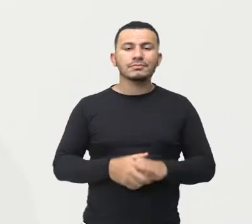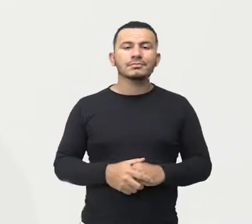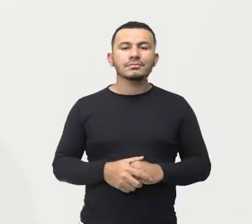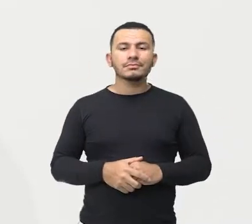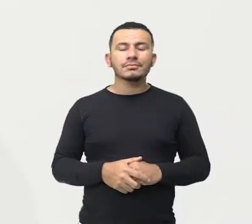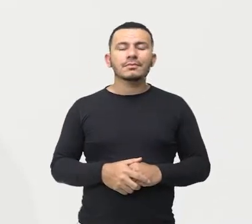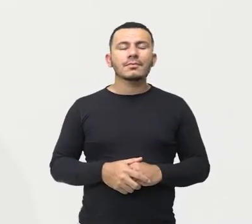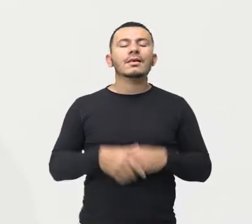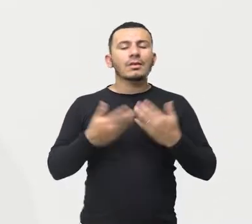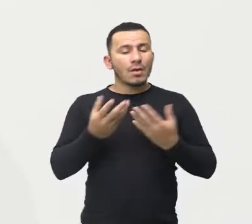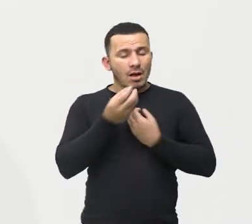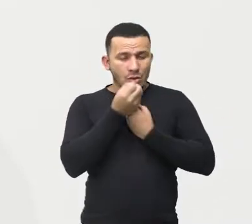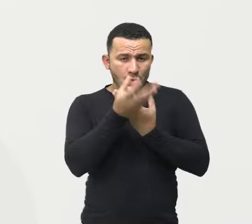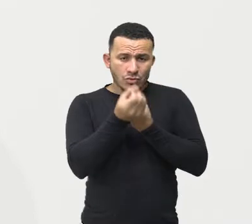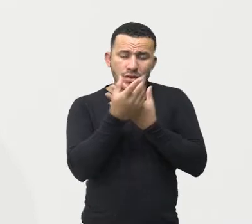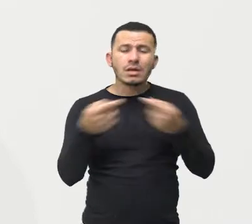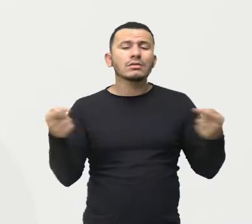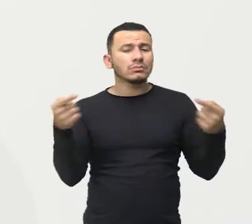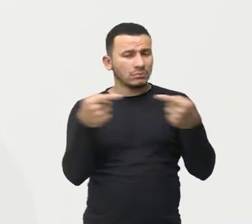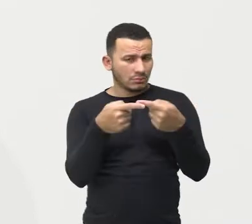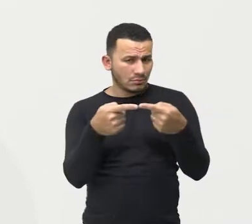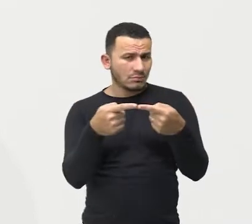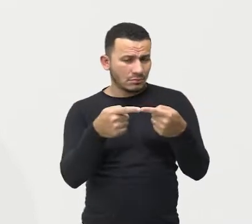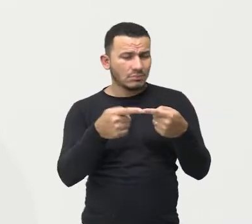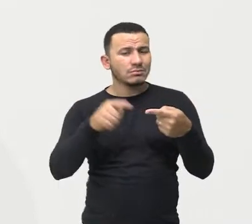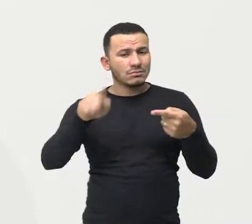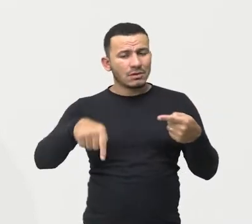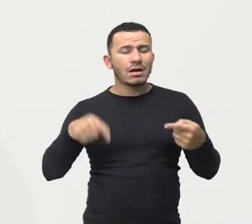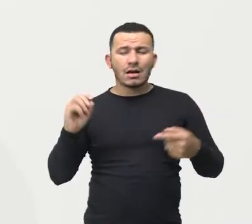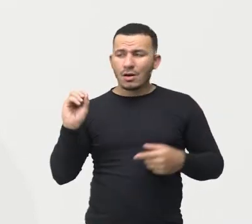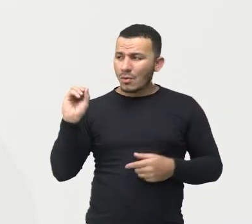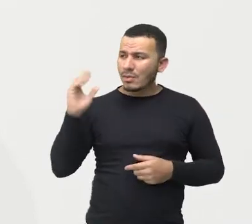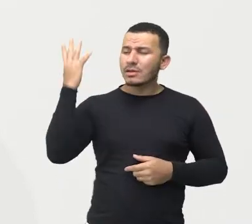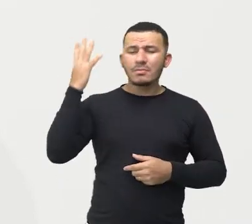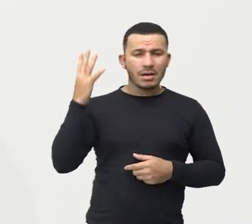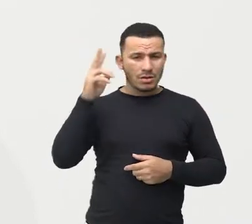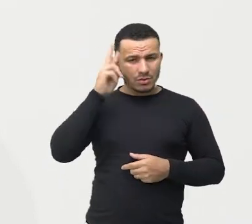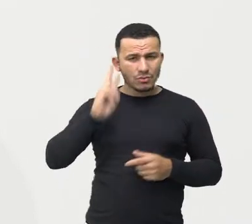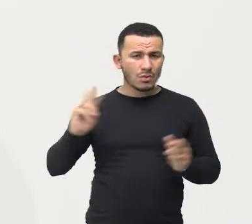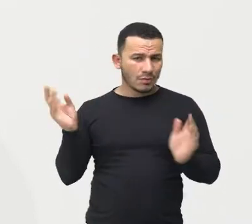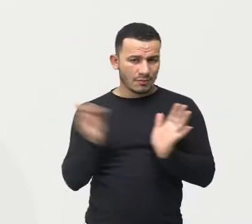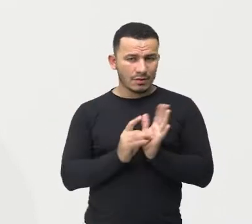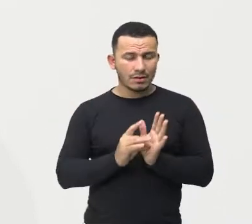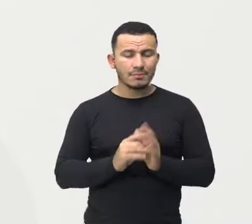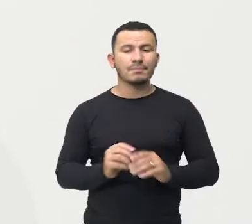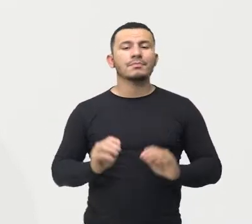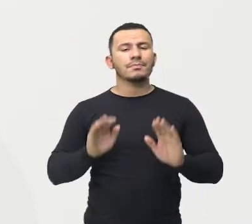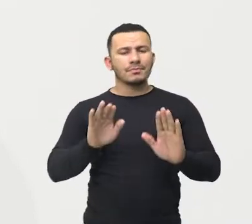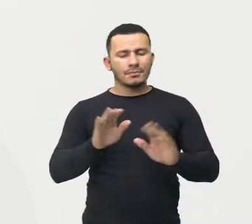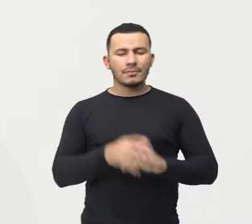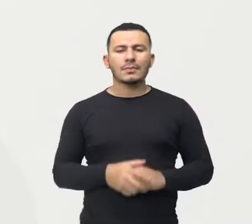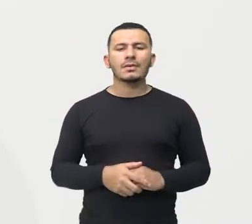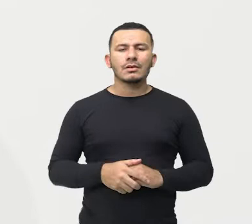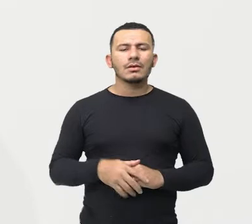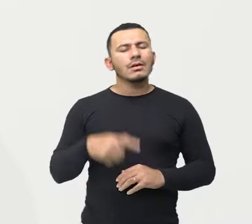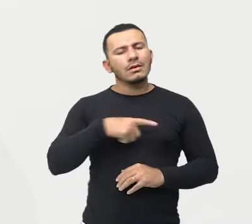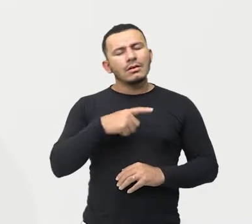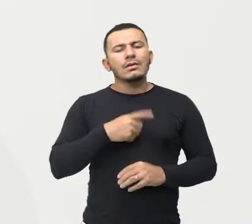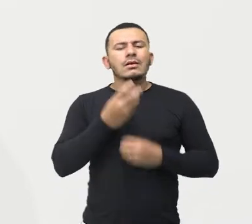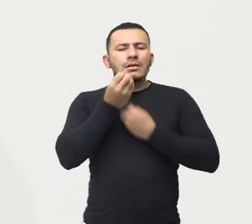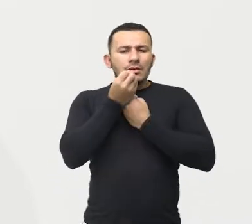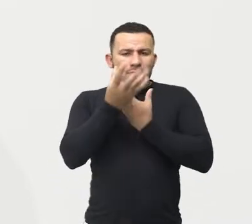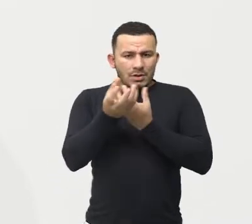Esses acontecimentos que são os fatos, certo? Mas uma notícia que é publicada no jornal